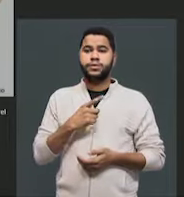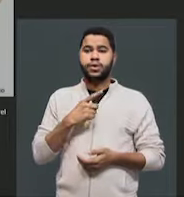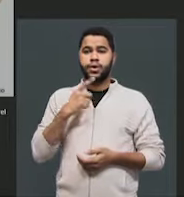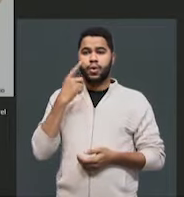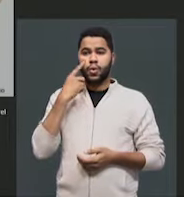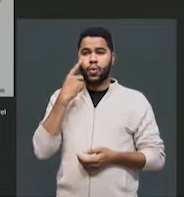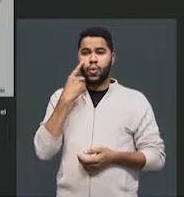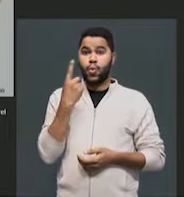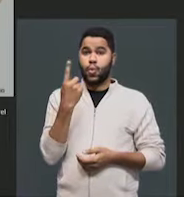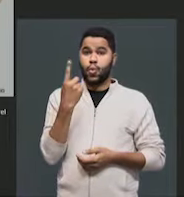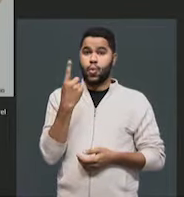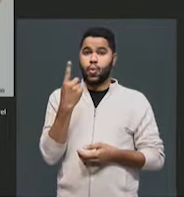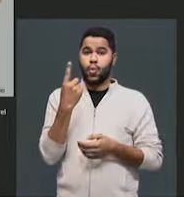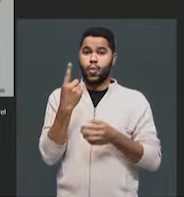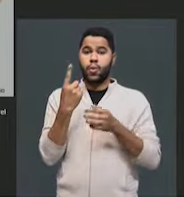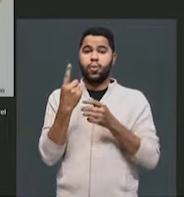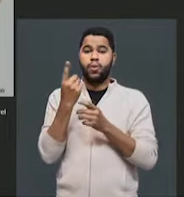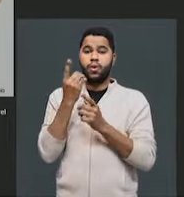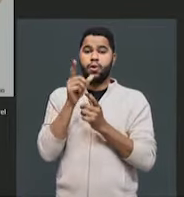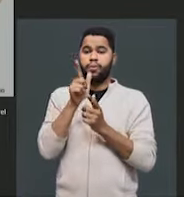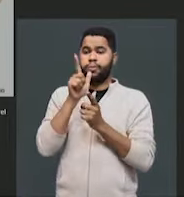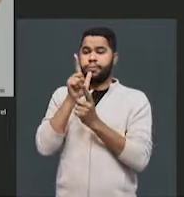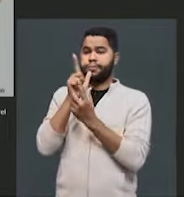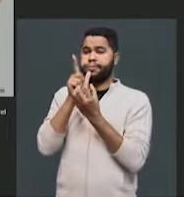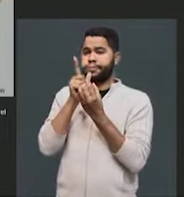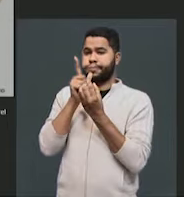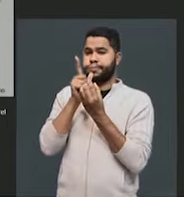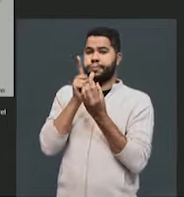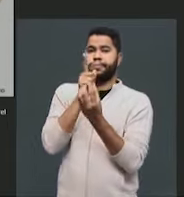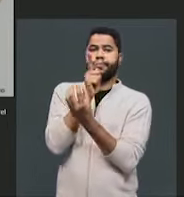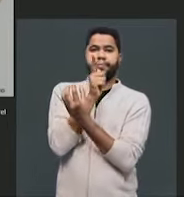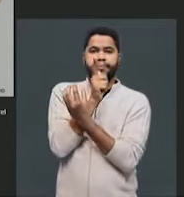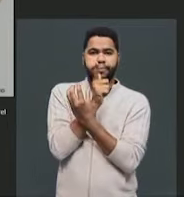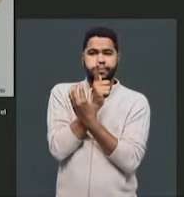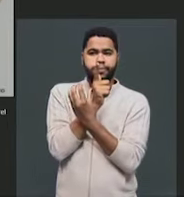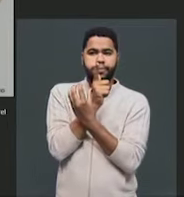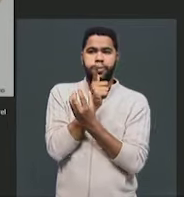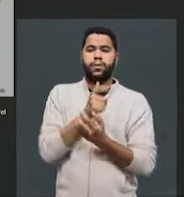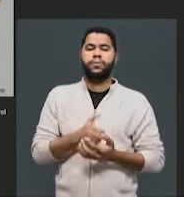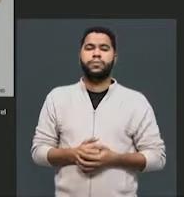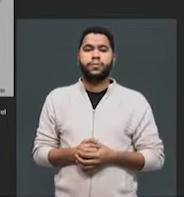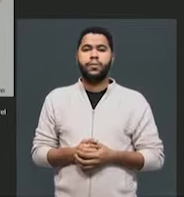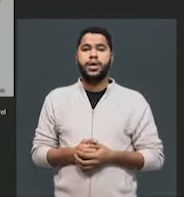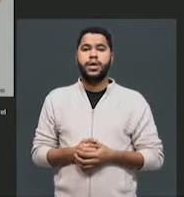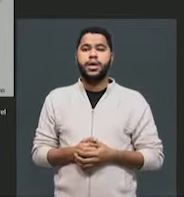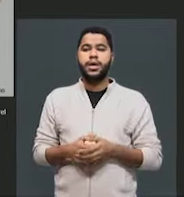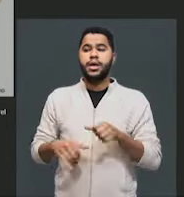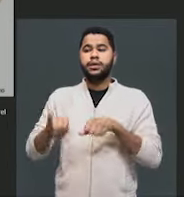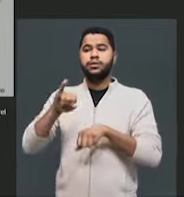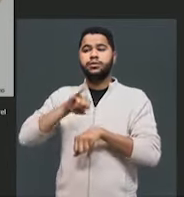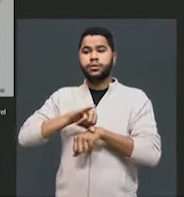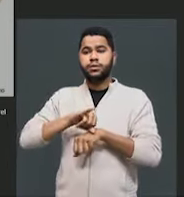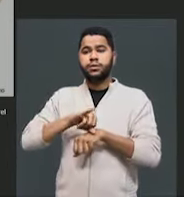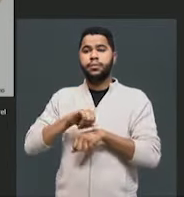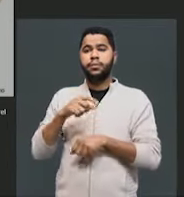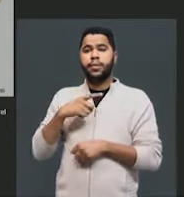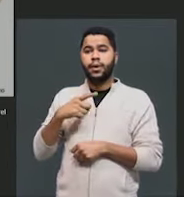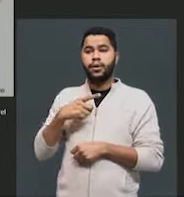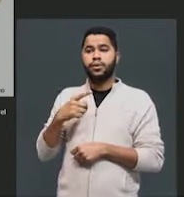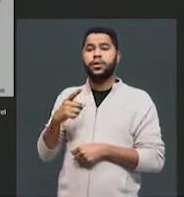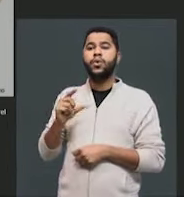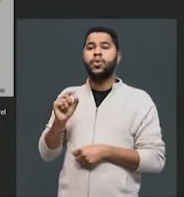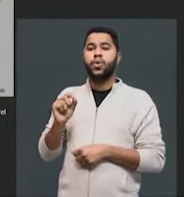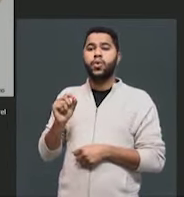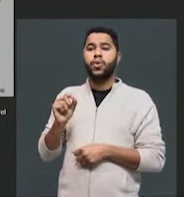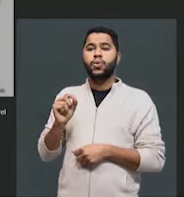um testículo e o outro do outro lado aqui. Em cima do testículo, eu